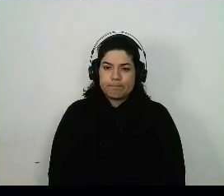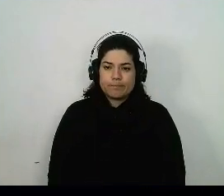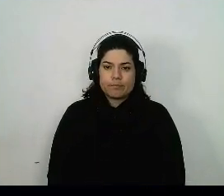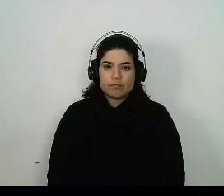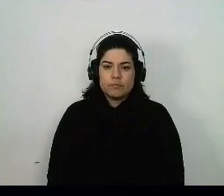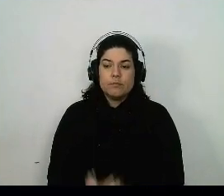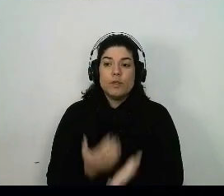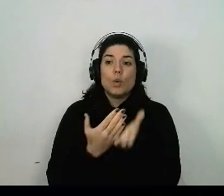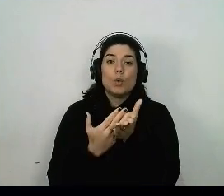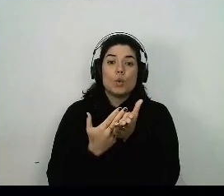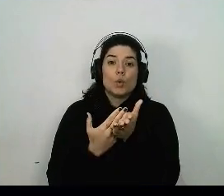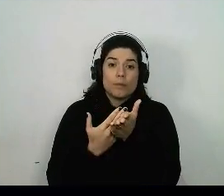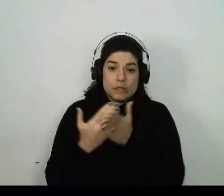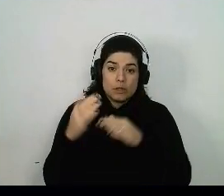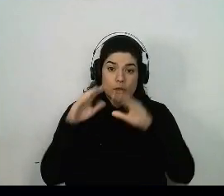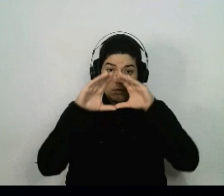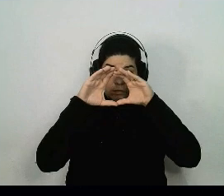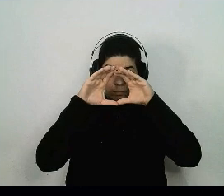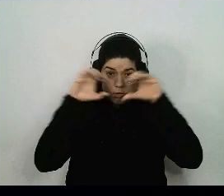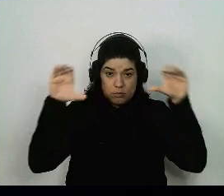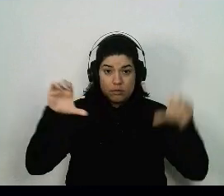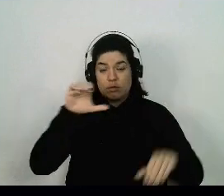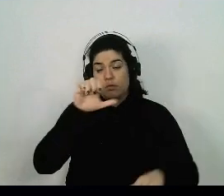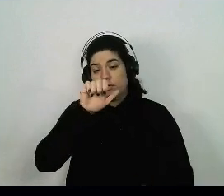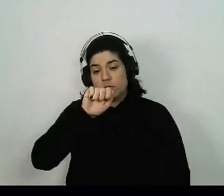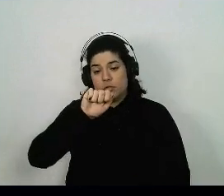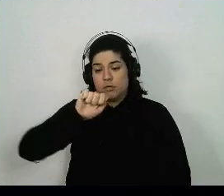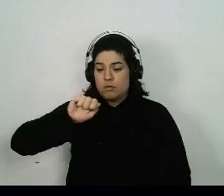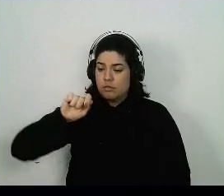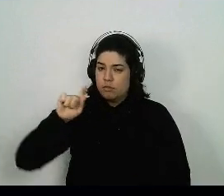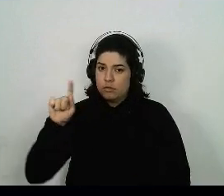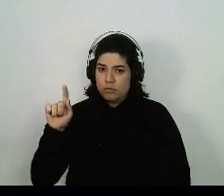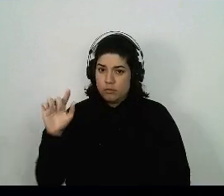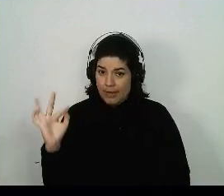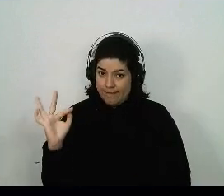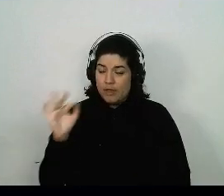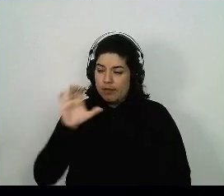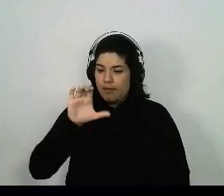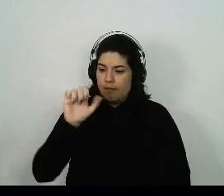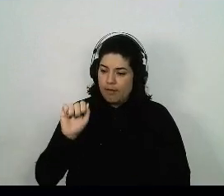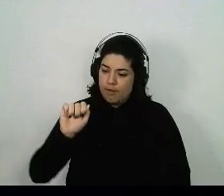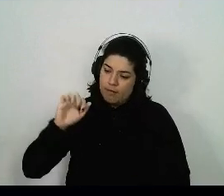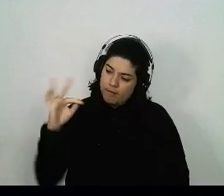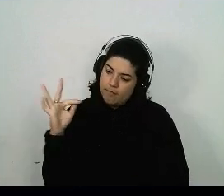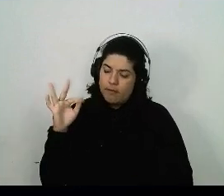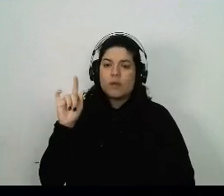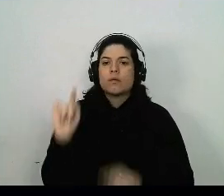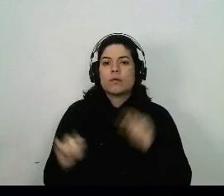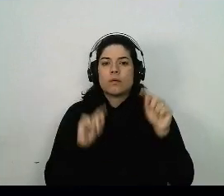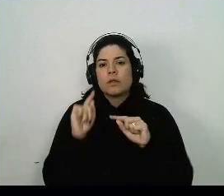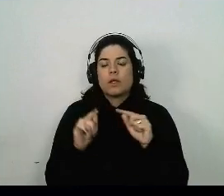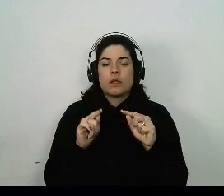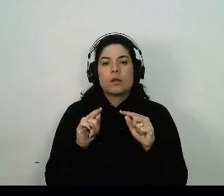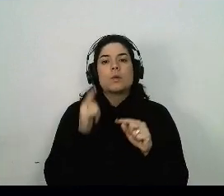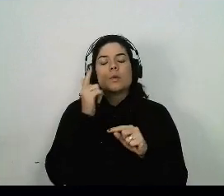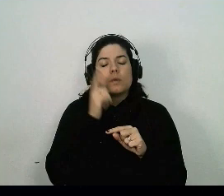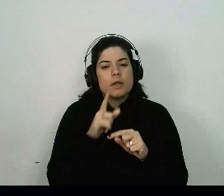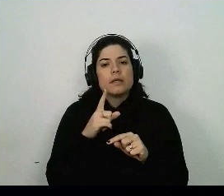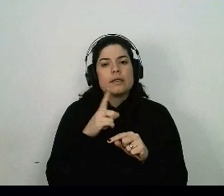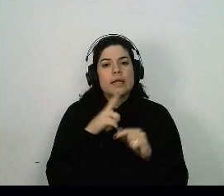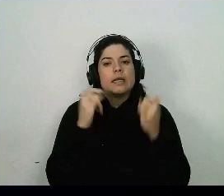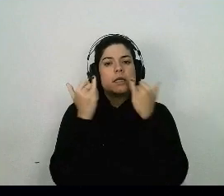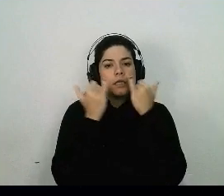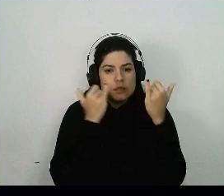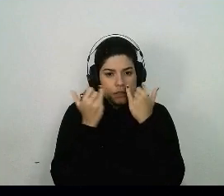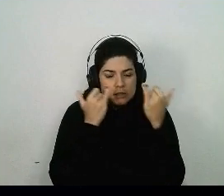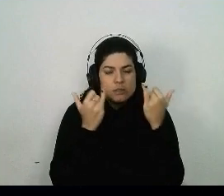Adoption Framework, ele é um framework bastante modular, que você consegue, dados sua motivação de